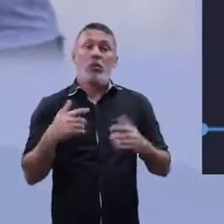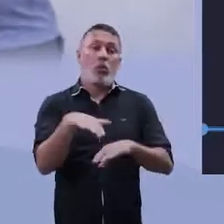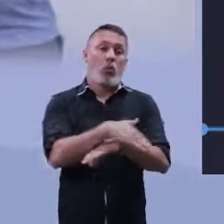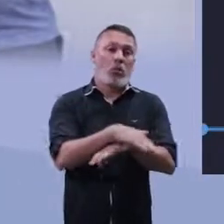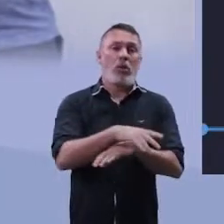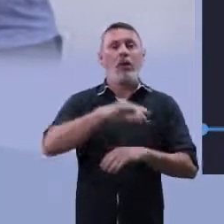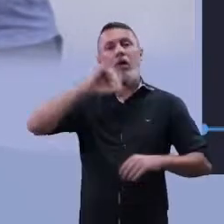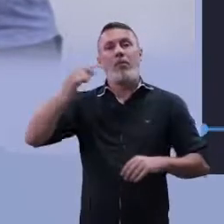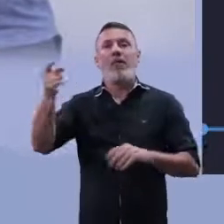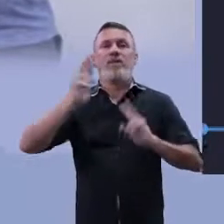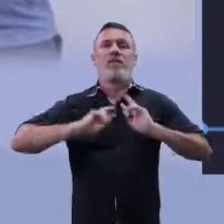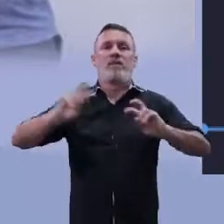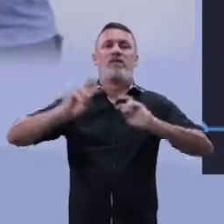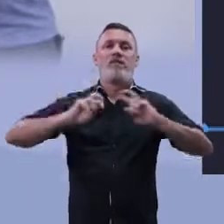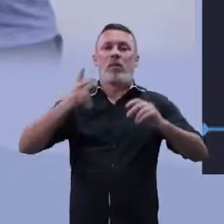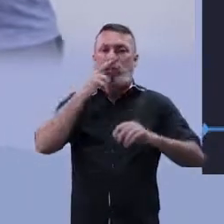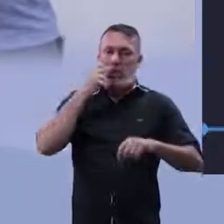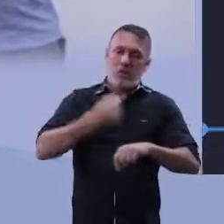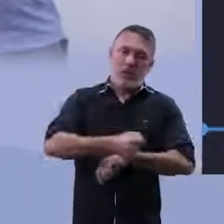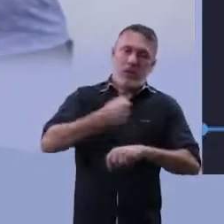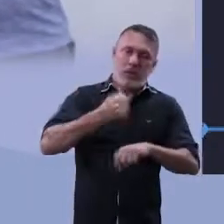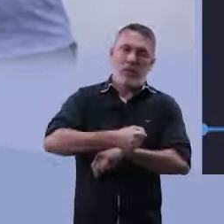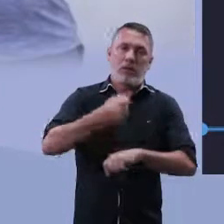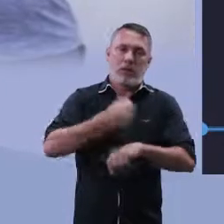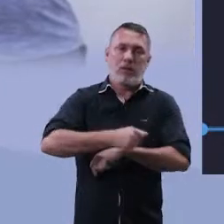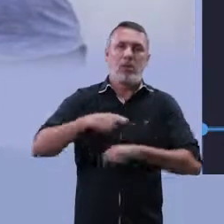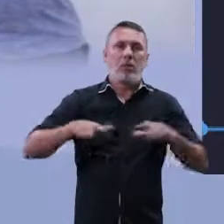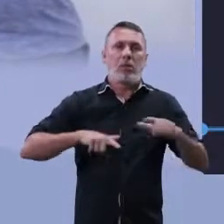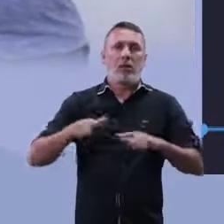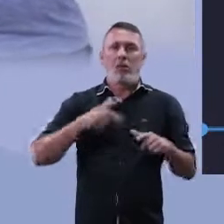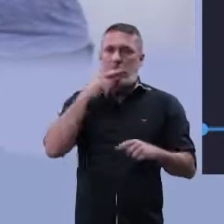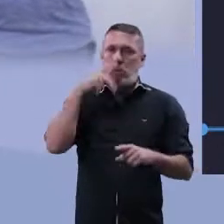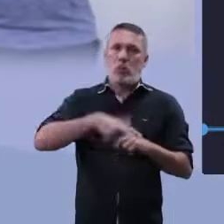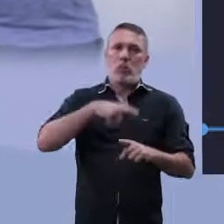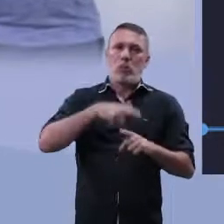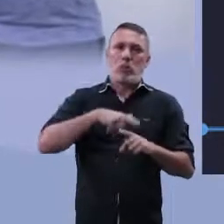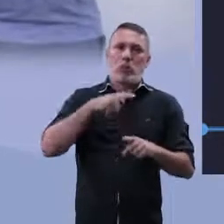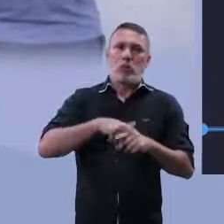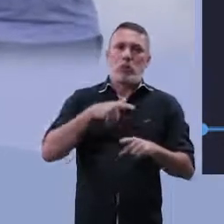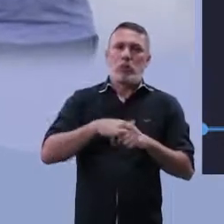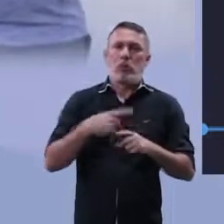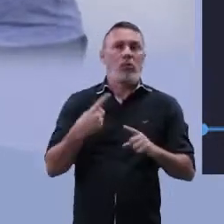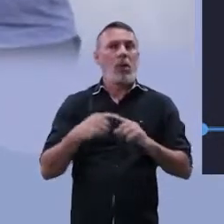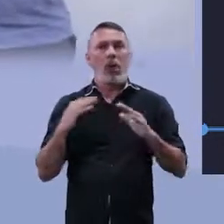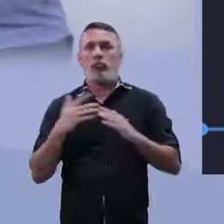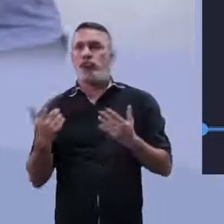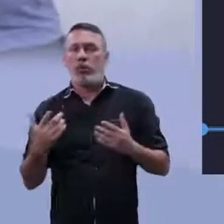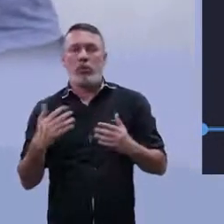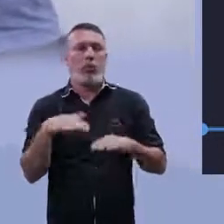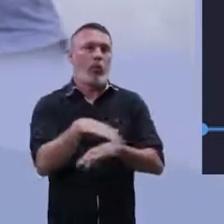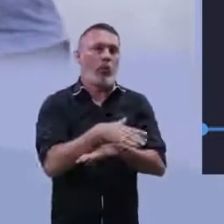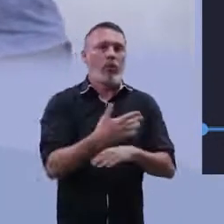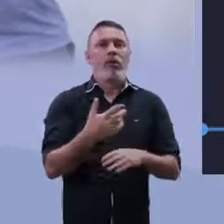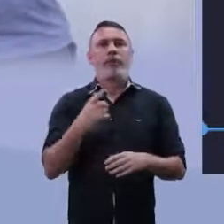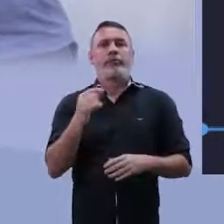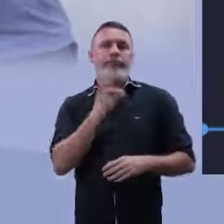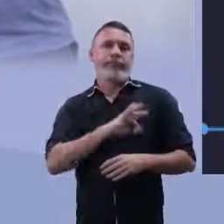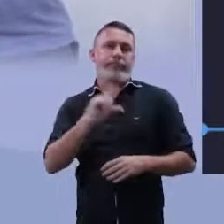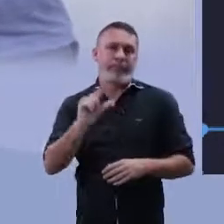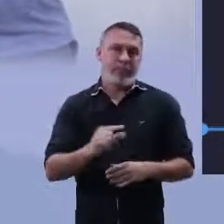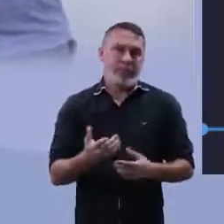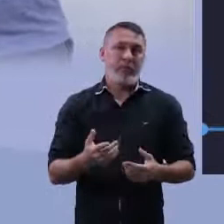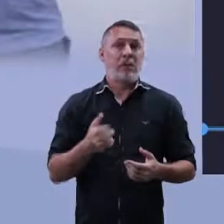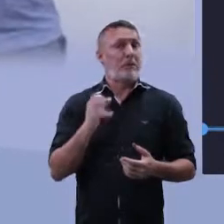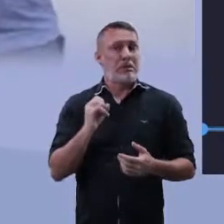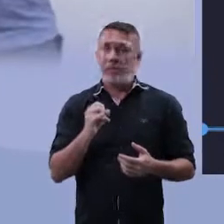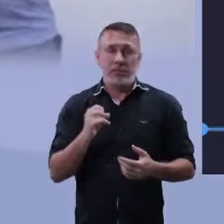exploração de mão de obra. As pessoas estão ficando nas praças ali, não tem lugar para morar e coisa e tal. Logo, entende-se